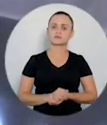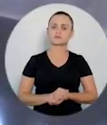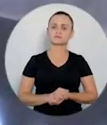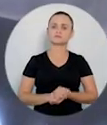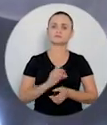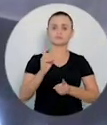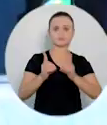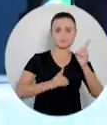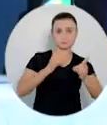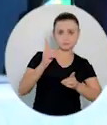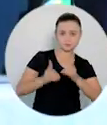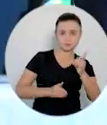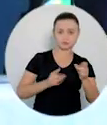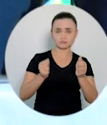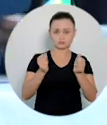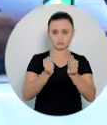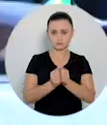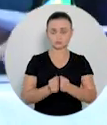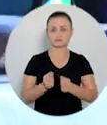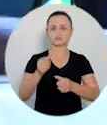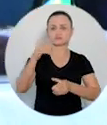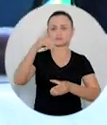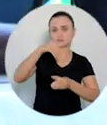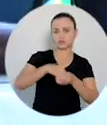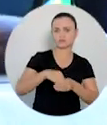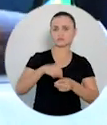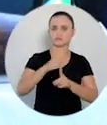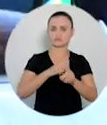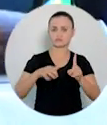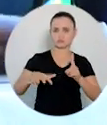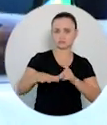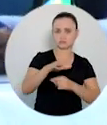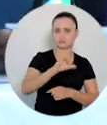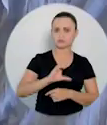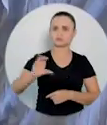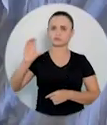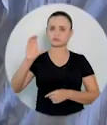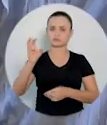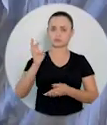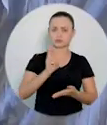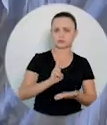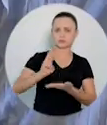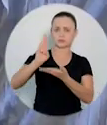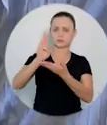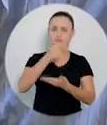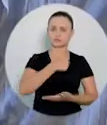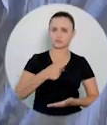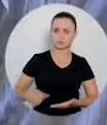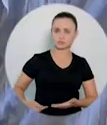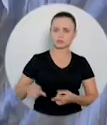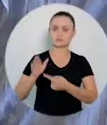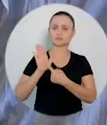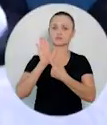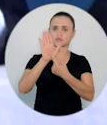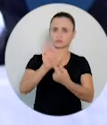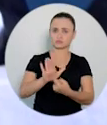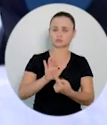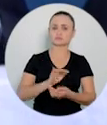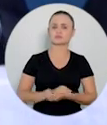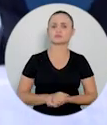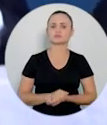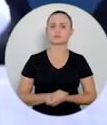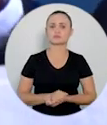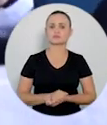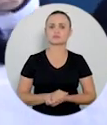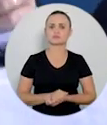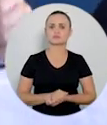colegiado consultivo. O debate entre a sociedade civil com organizações públicas e representantes do governo